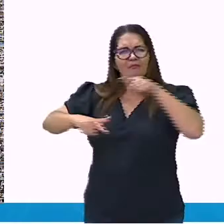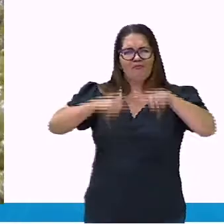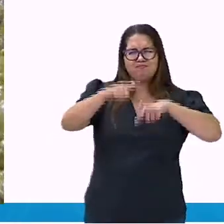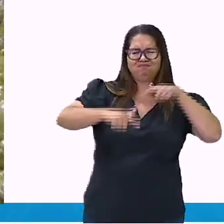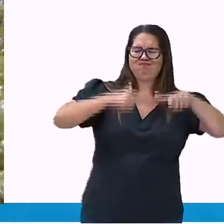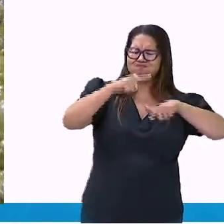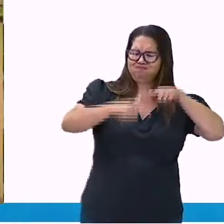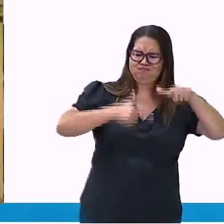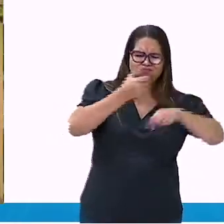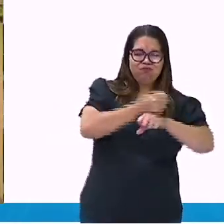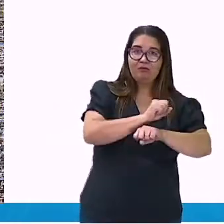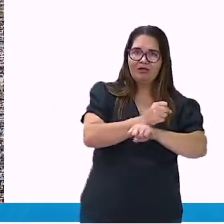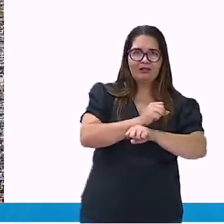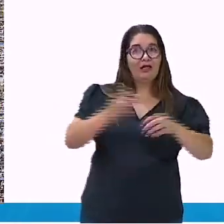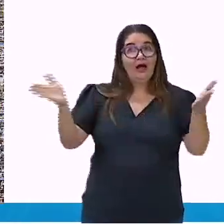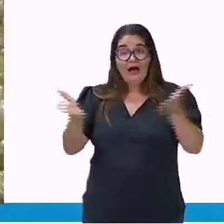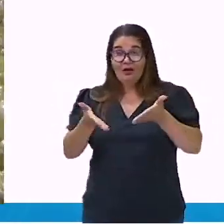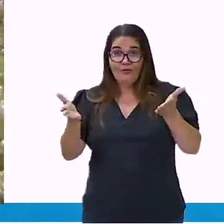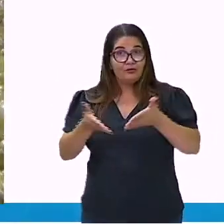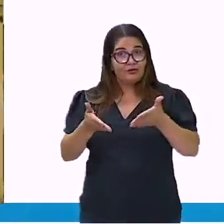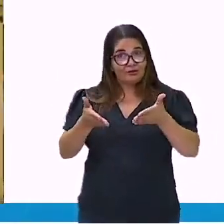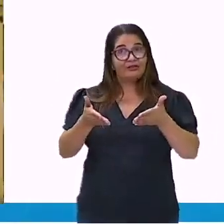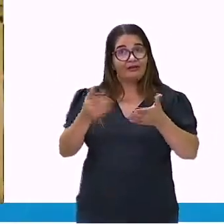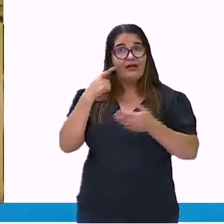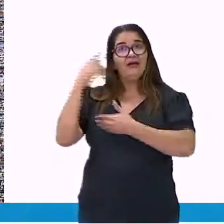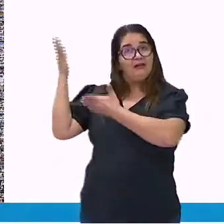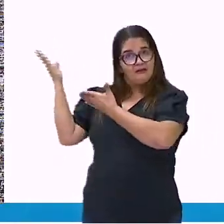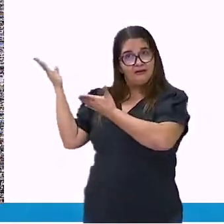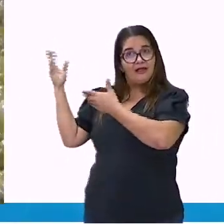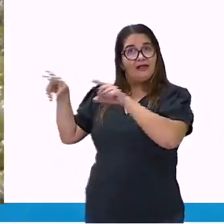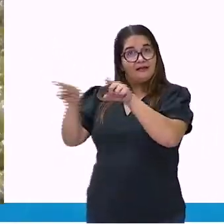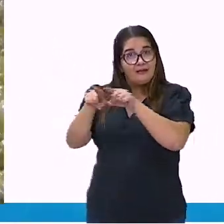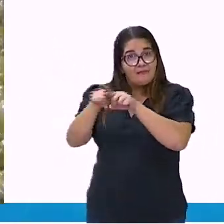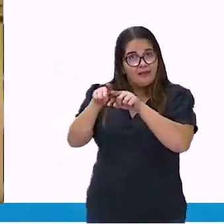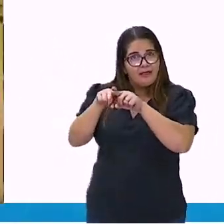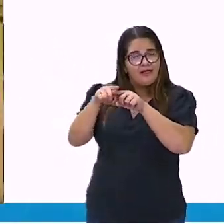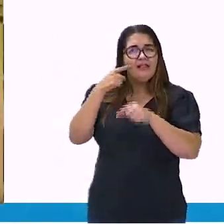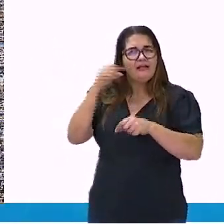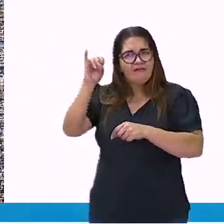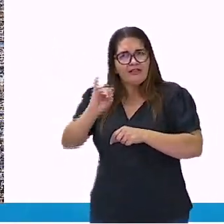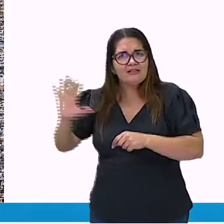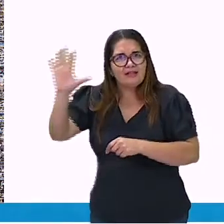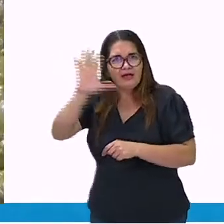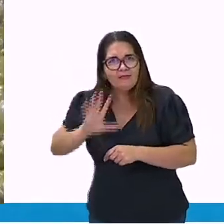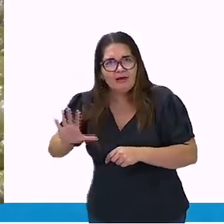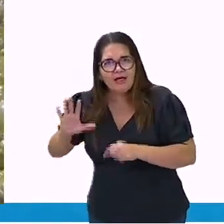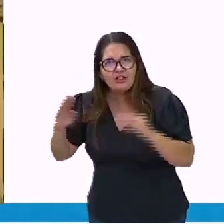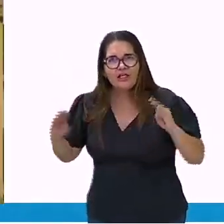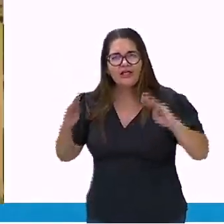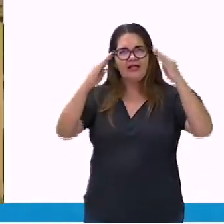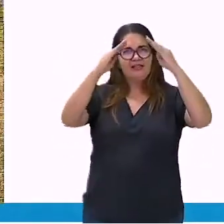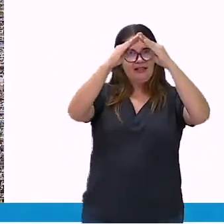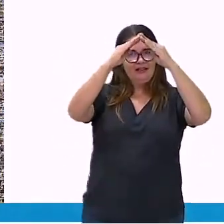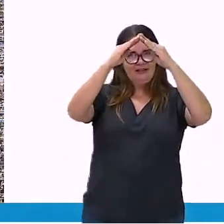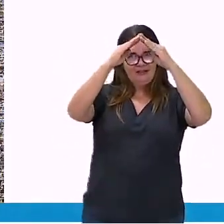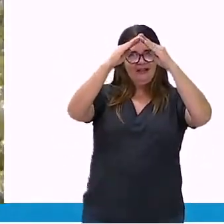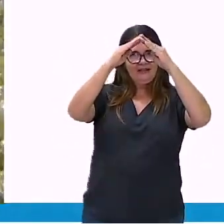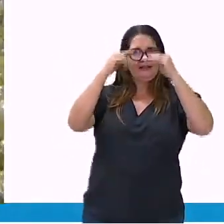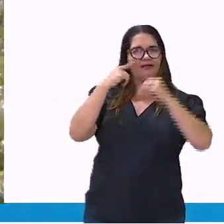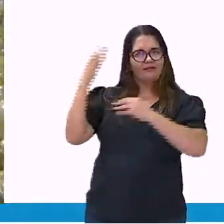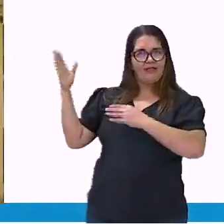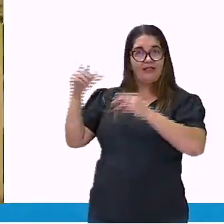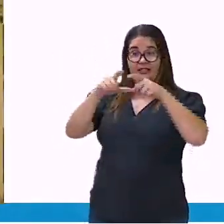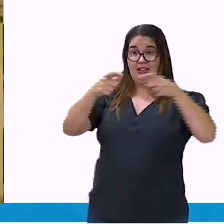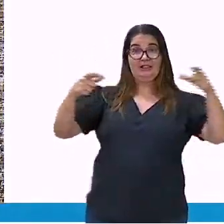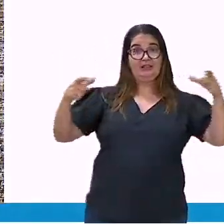Brasil faz presente aqui no nosso município de Governador Valadares. Essa imagem aqui, eu creio que a maioria de